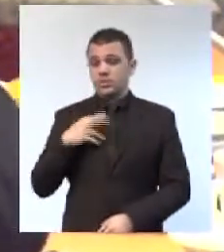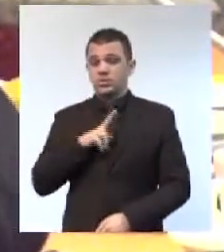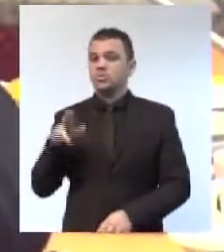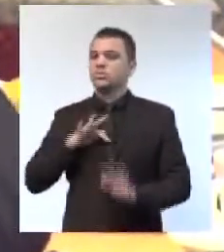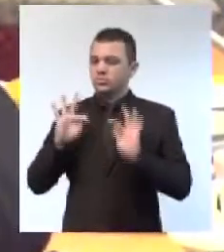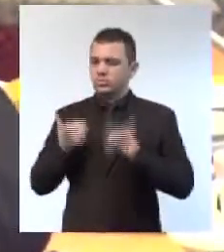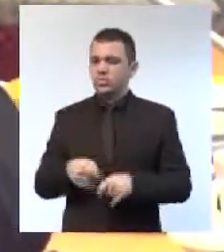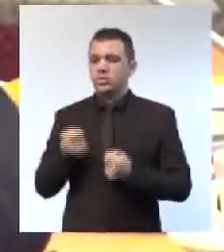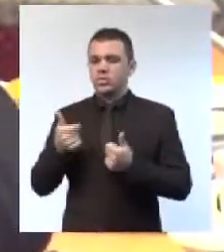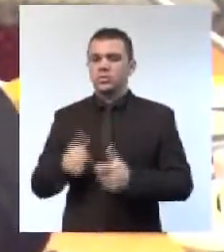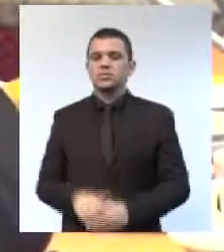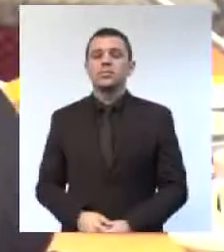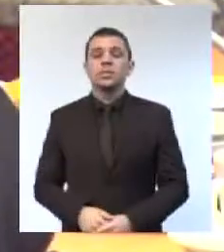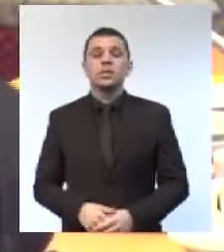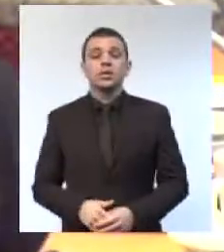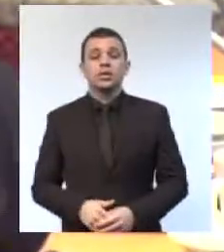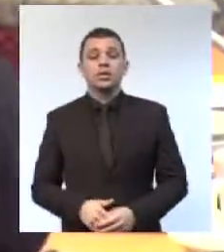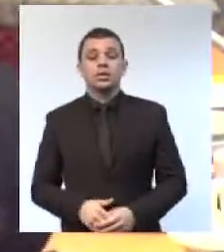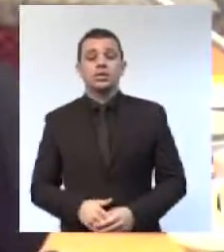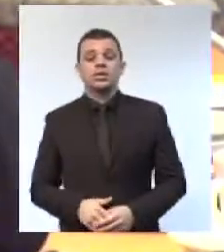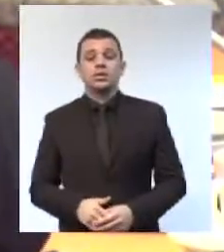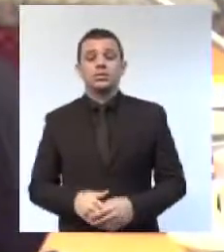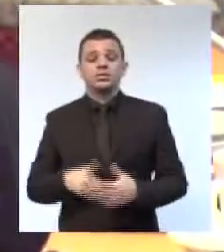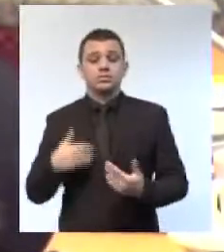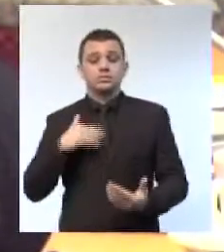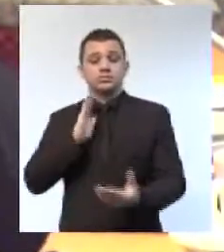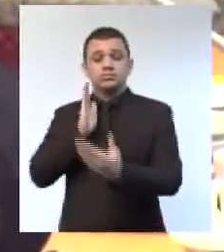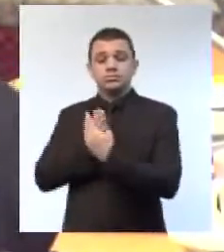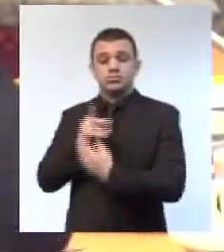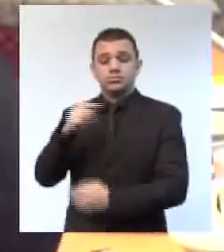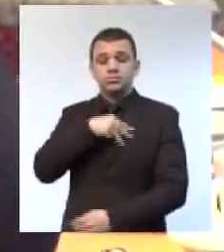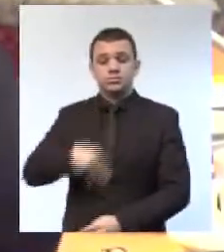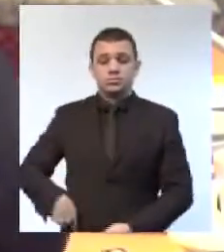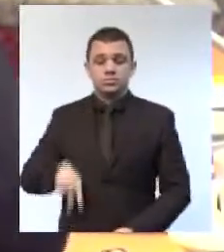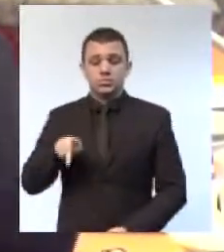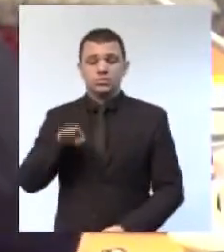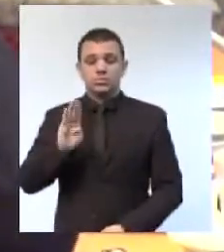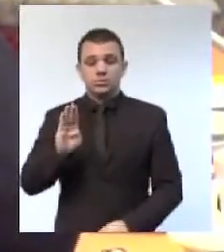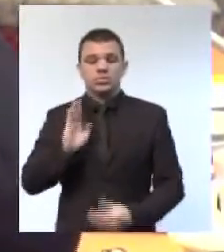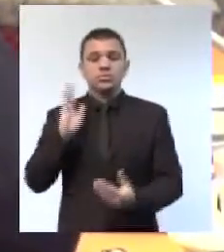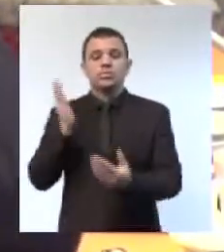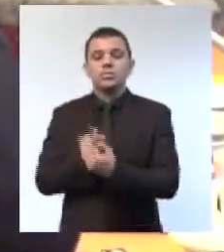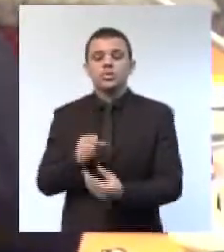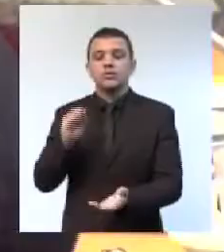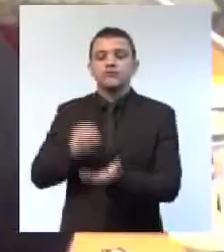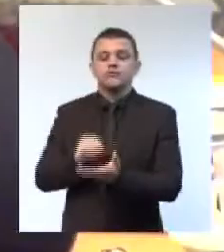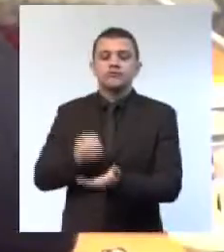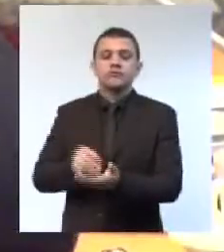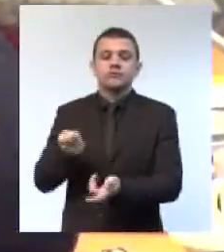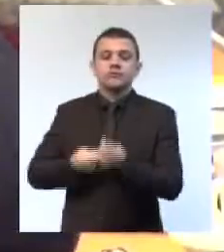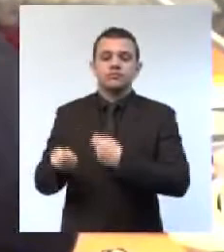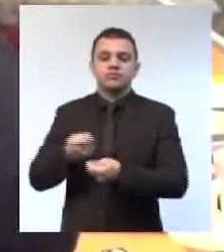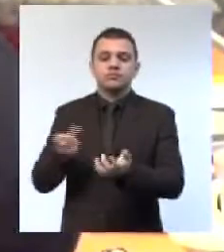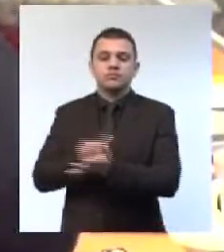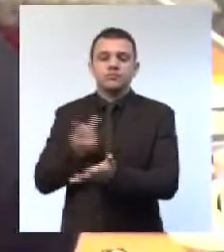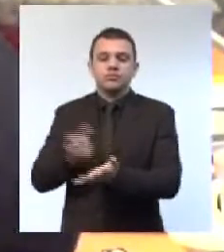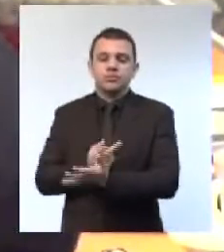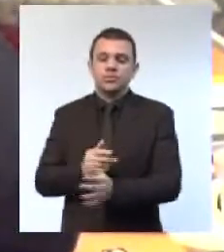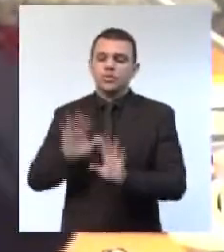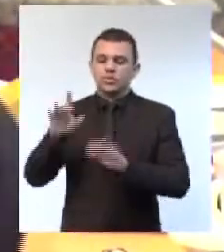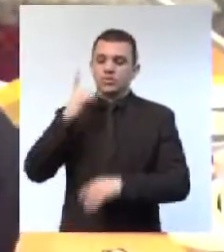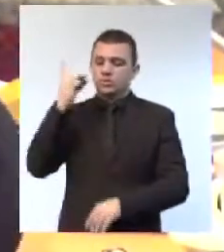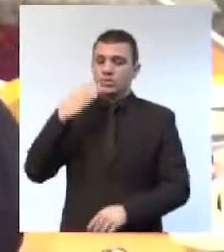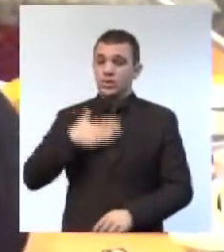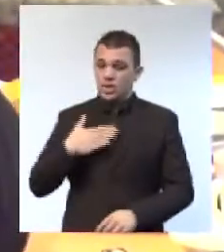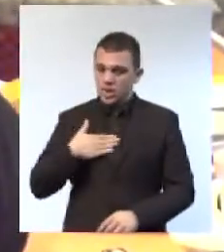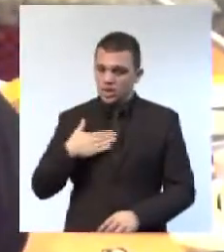Nós protocolamos no Ministério Público um processo de improbidade administrativa. Deputado Eduardo Brade, eu sou administrador e